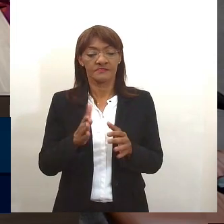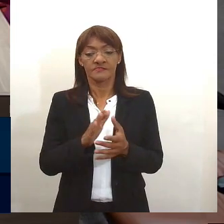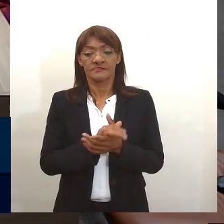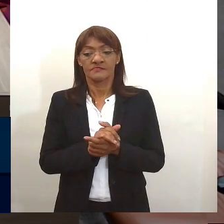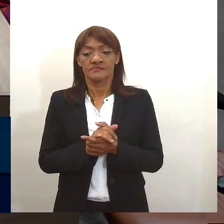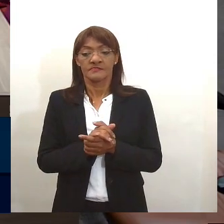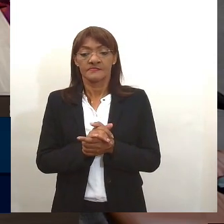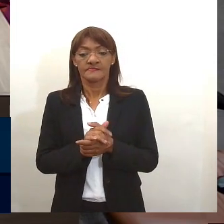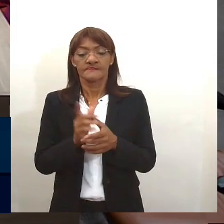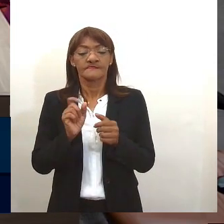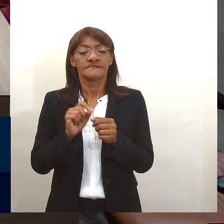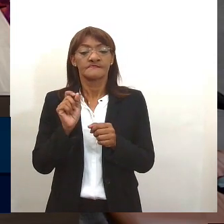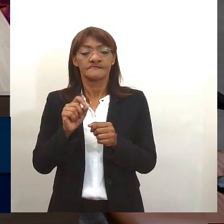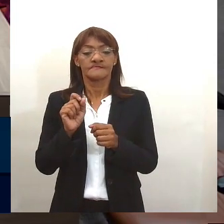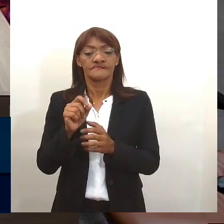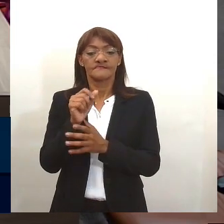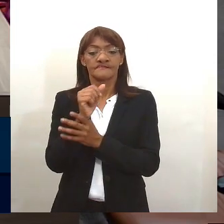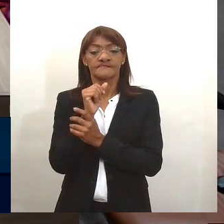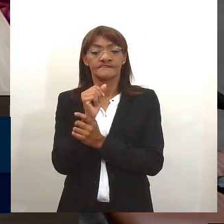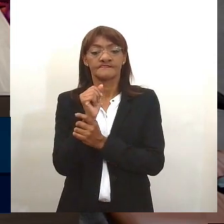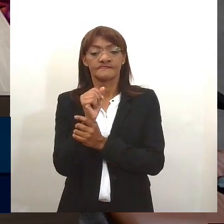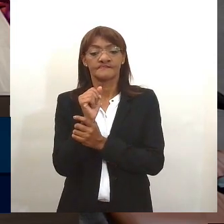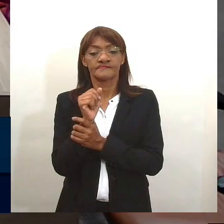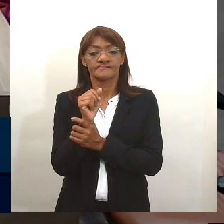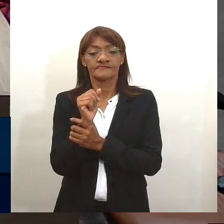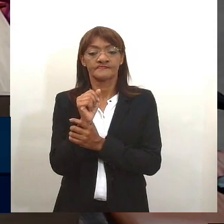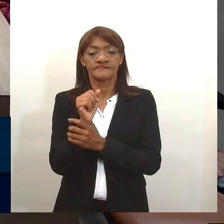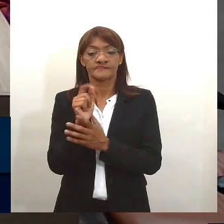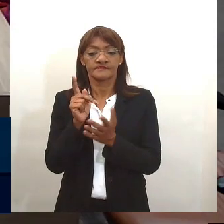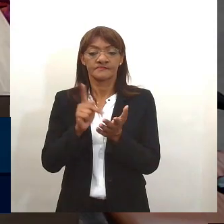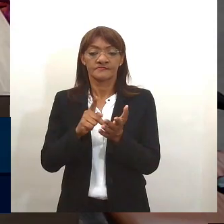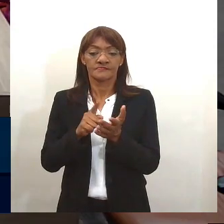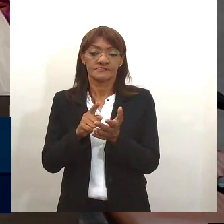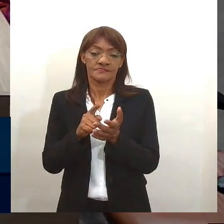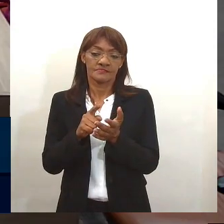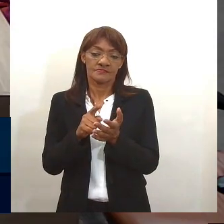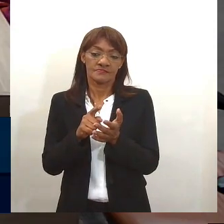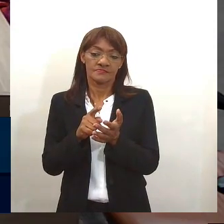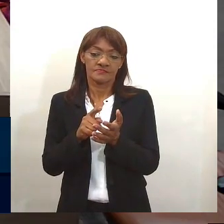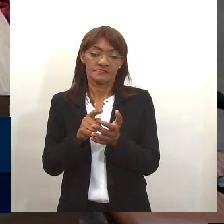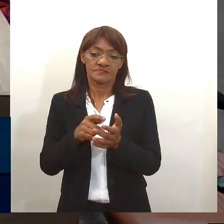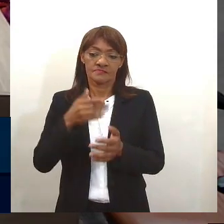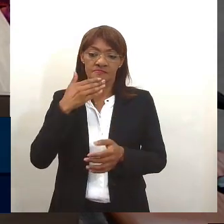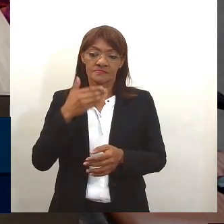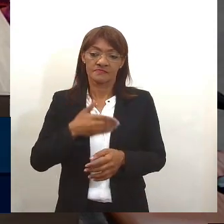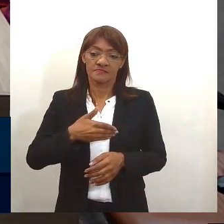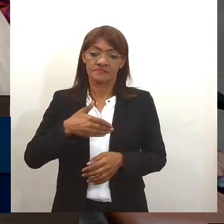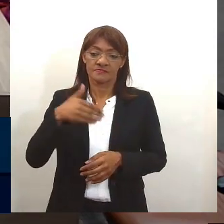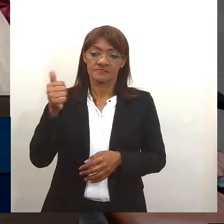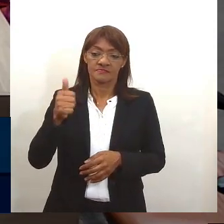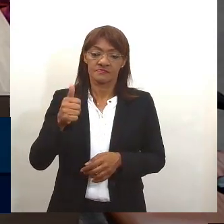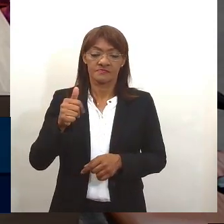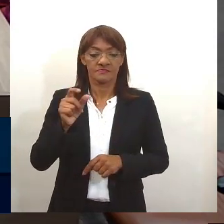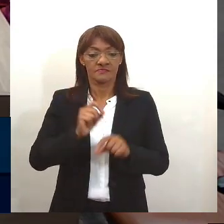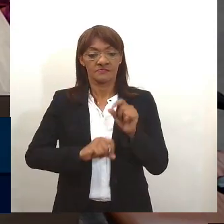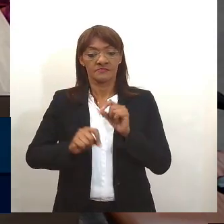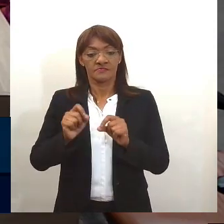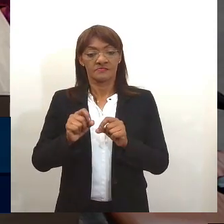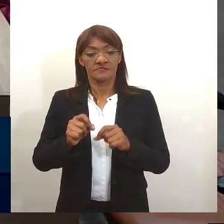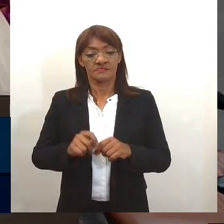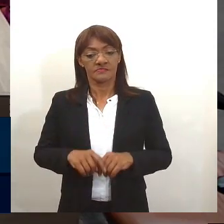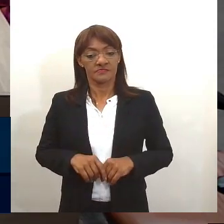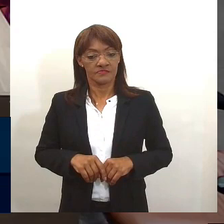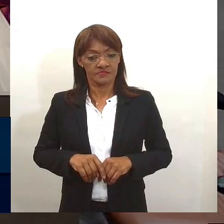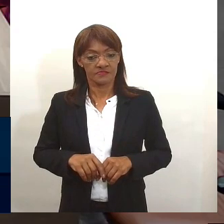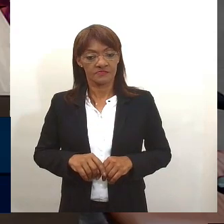mesmo, né, de uma melhor assistência e um olhar, né, principalmente para essa